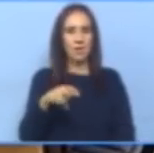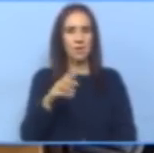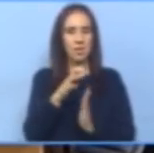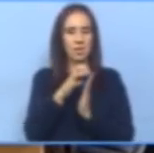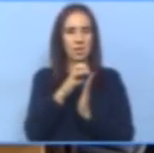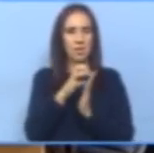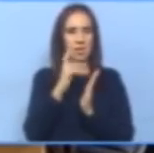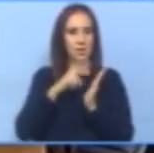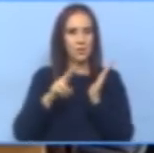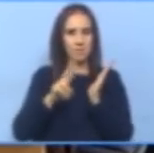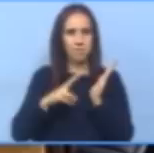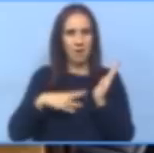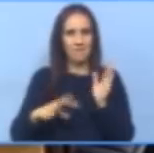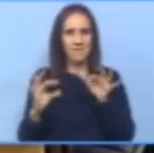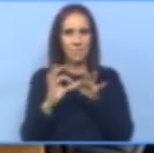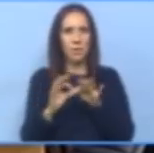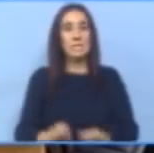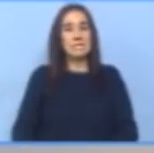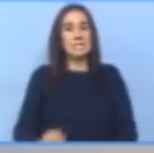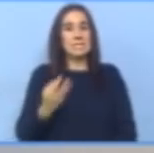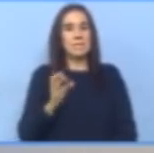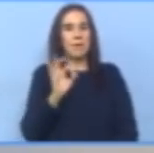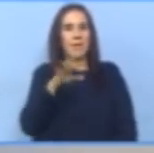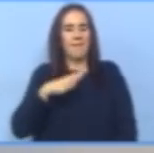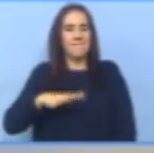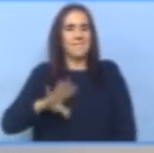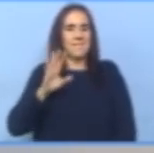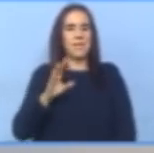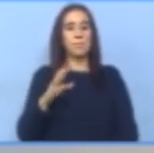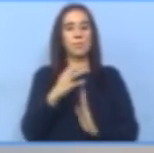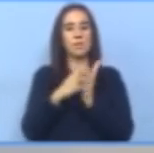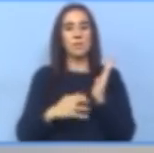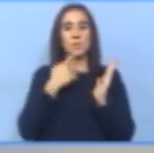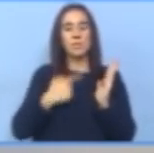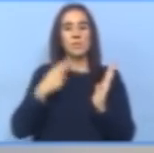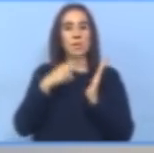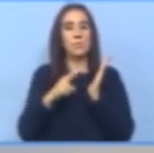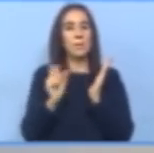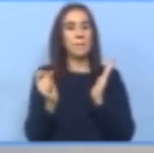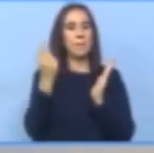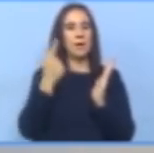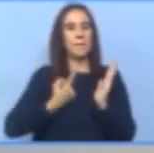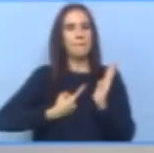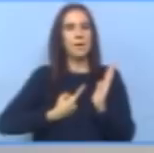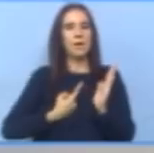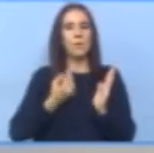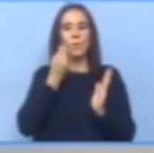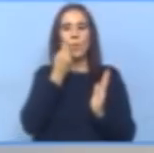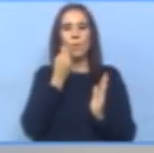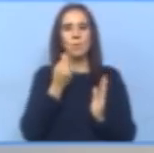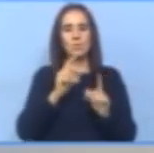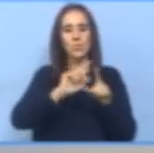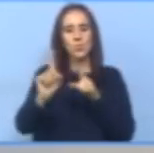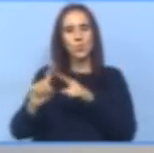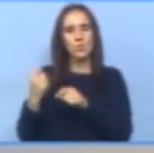mas não posso ponte. deixar só de dar aqui Sim. um toque, porque o que o texto nos diz também, esta primeira leitura, é a maneira como deve ser exercido os diversos ministérios e